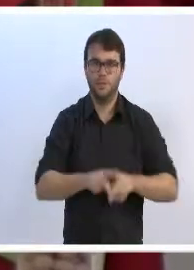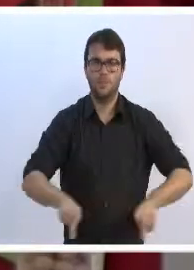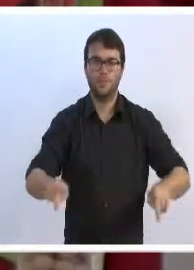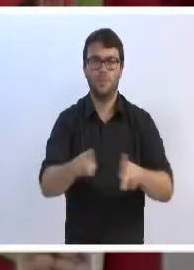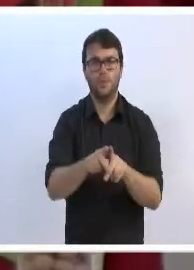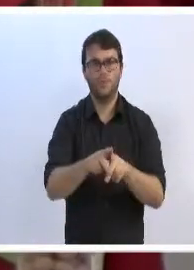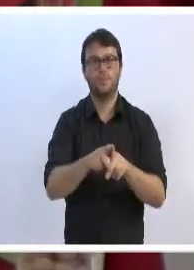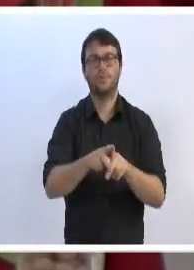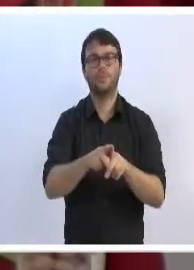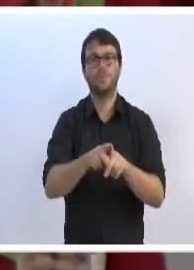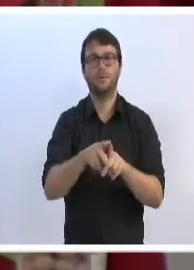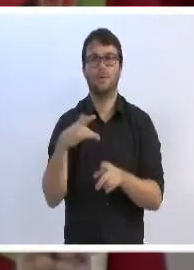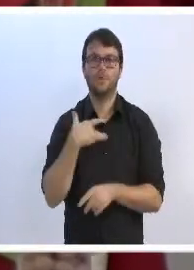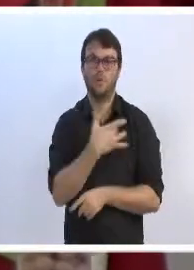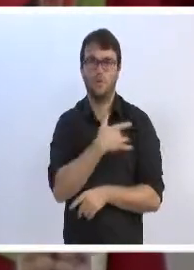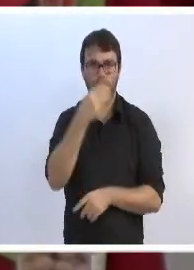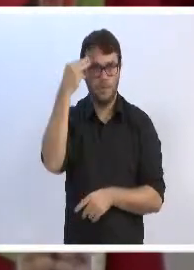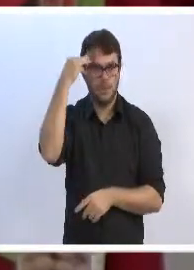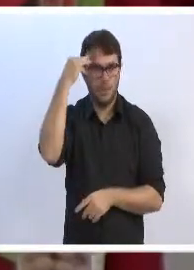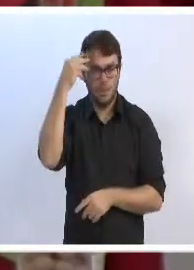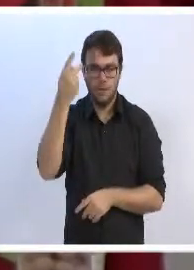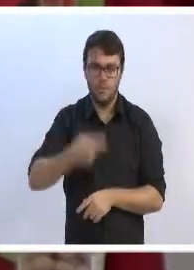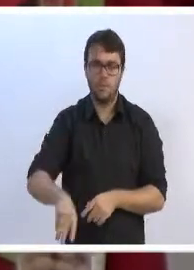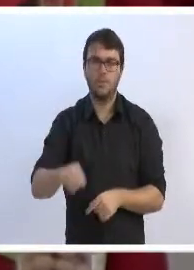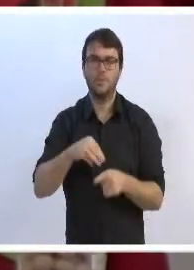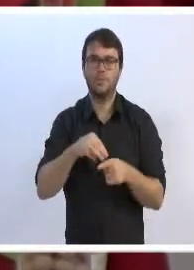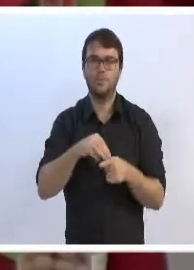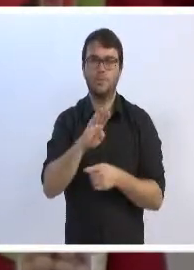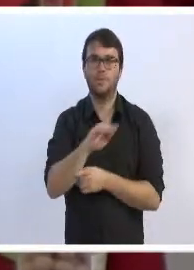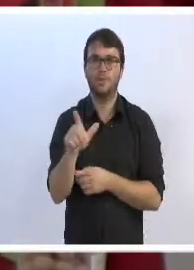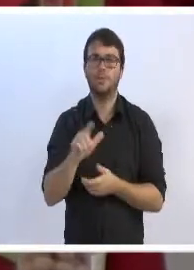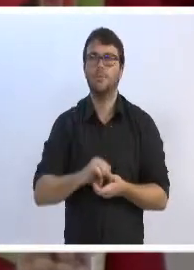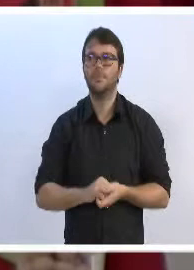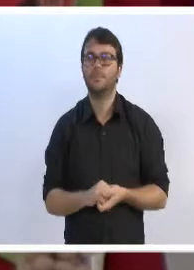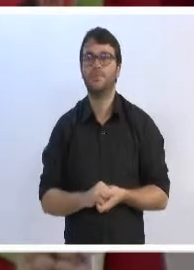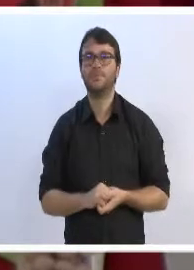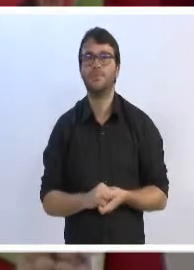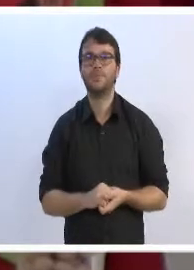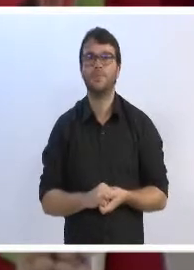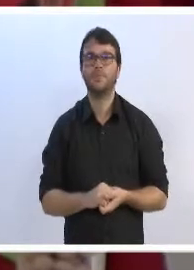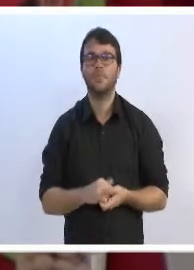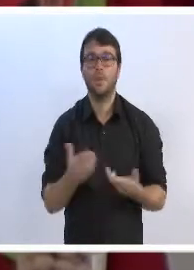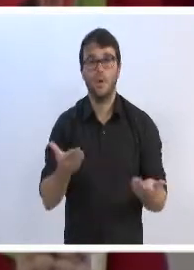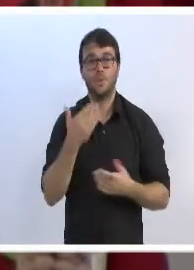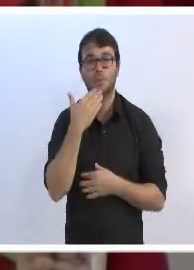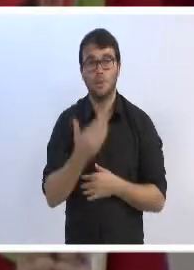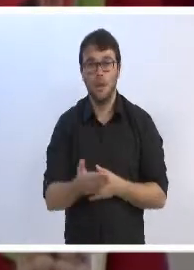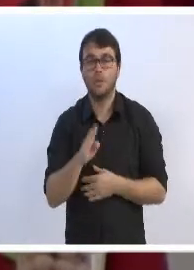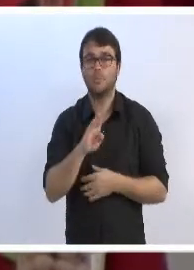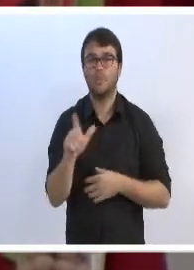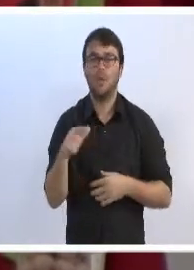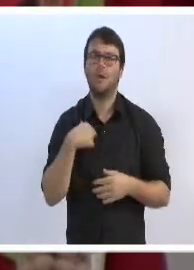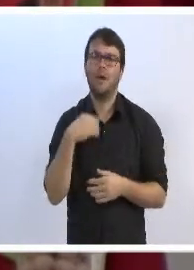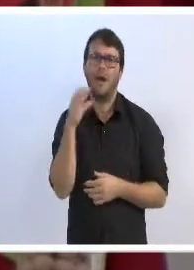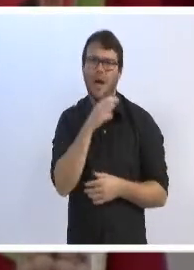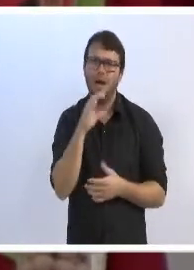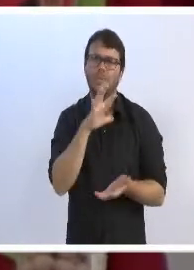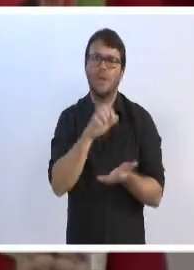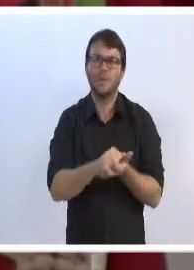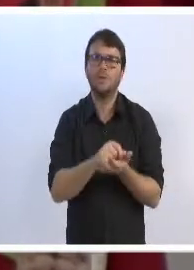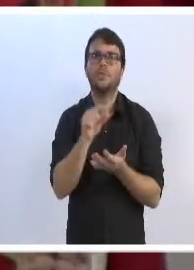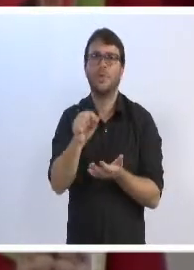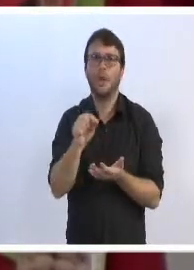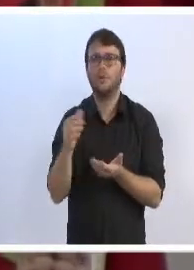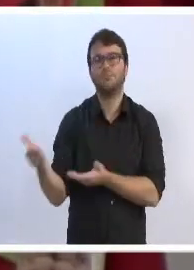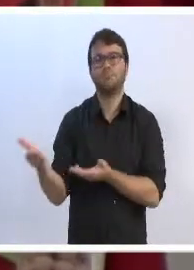mental aqui no município de blumenau na tarde de hoje eu não posso deixar rapidamente fazer o registro da passagem